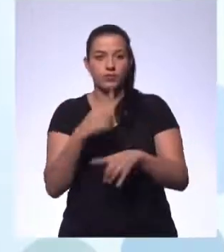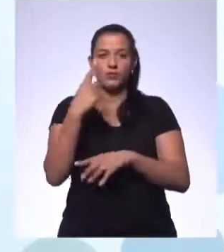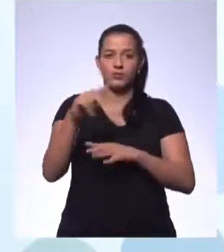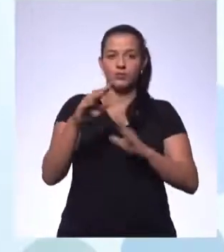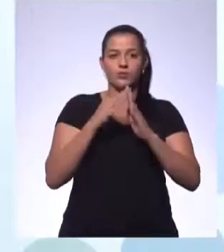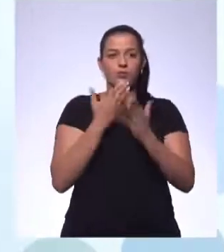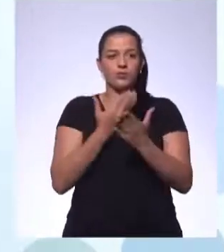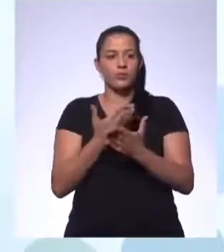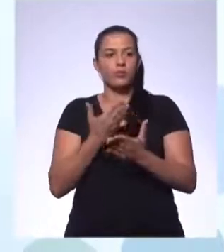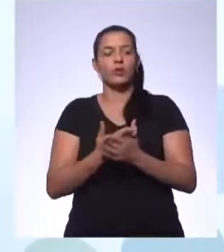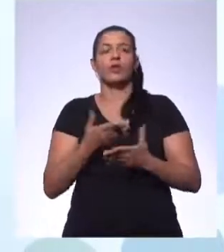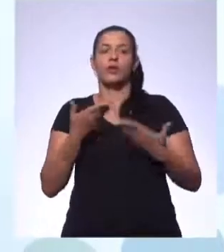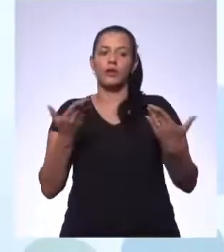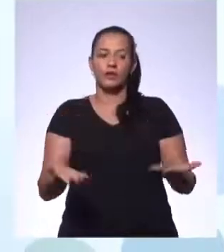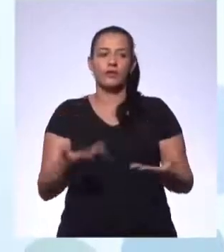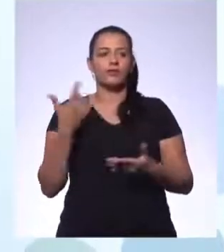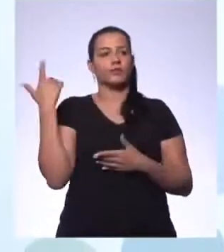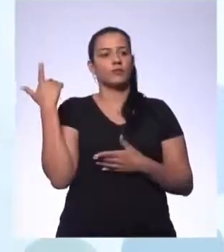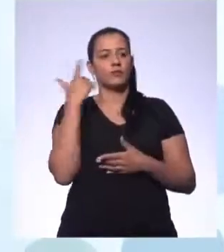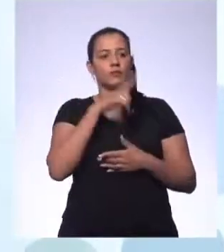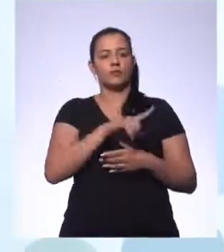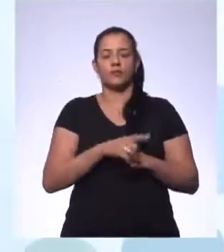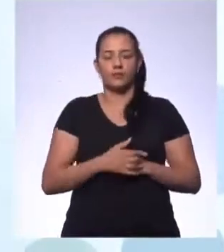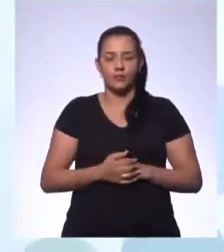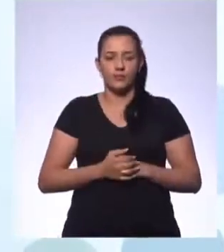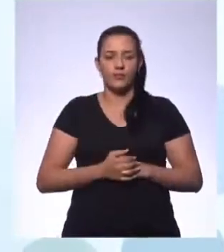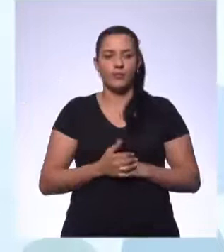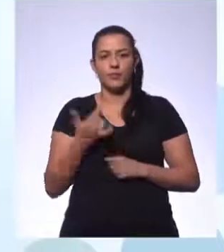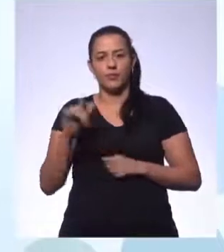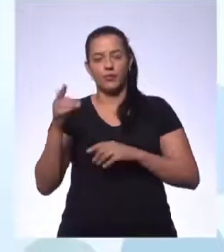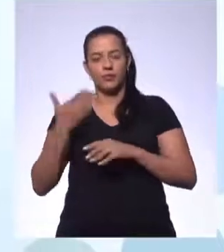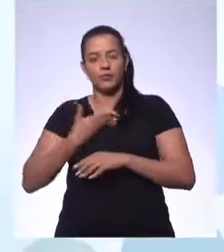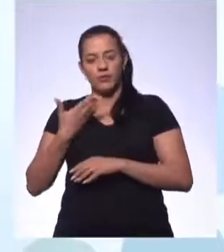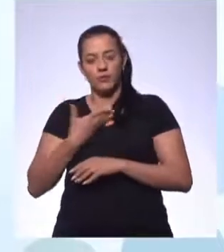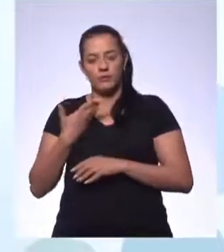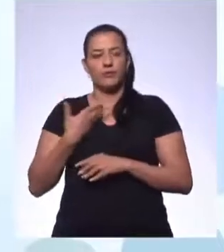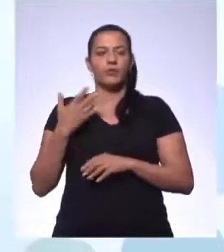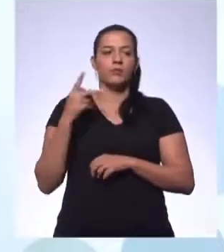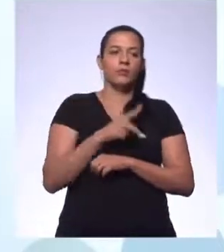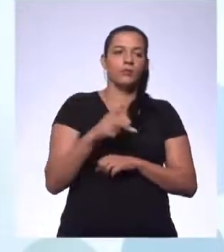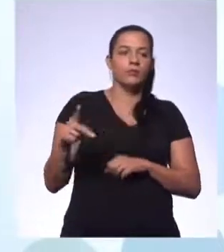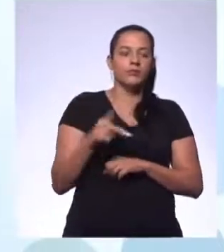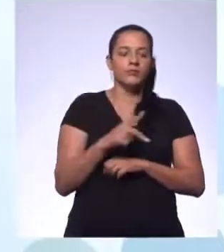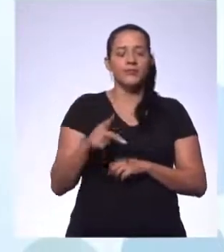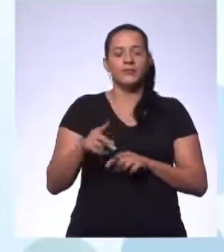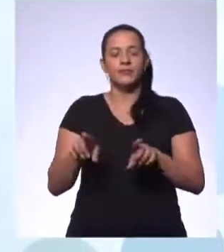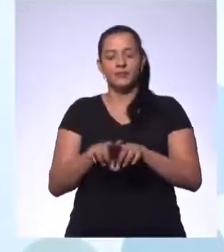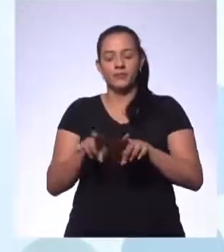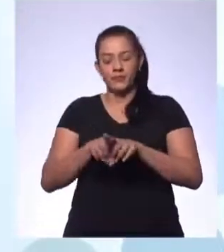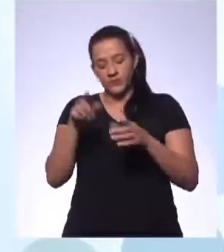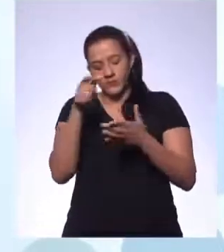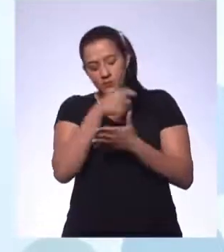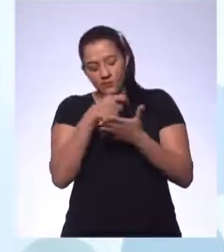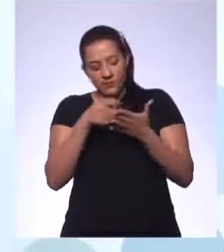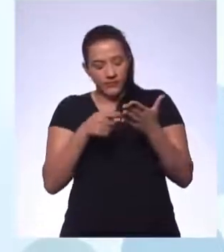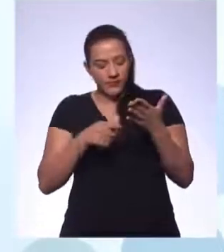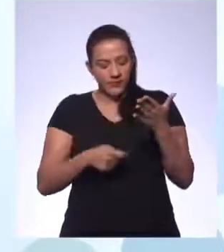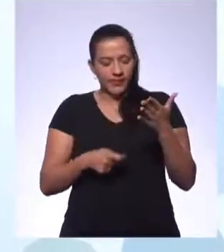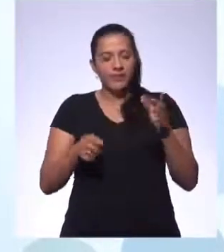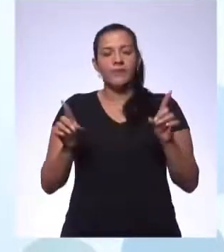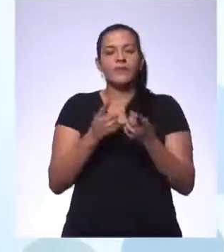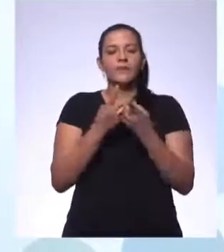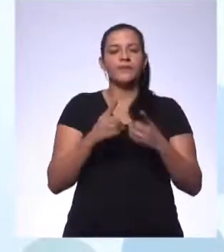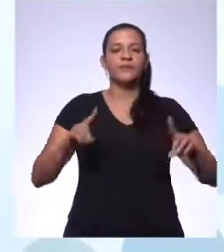escola, aí sim você vai, então, se ater, né, junto com outros colegas, pode ser também um processo colaborativo, né, escrever aí esse